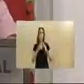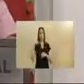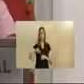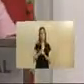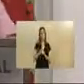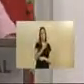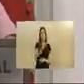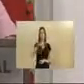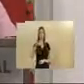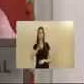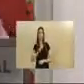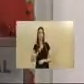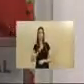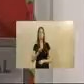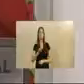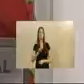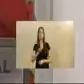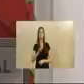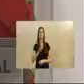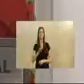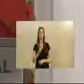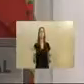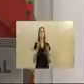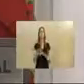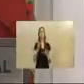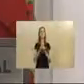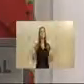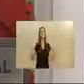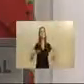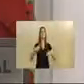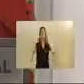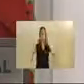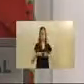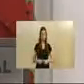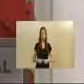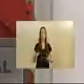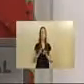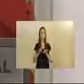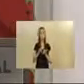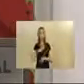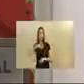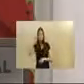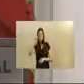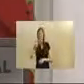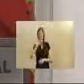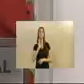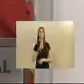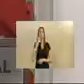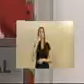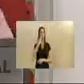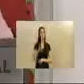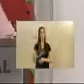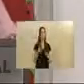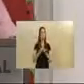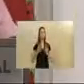nós estamos levando a cabo a primeira delas e as disputas classificatórias estão bastante interessantes e ao